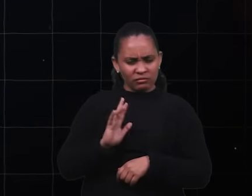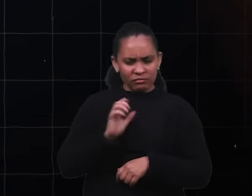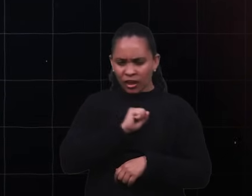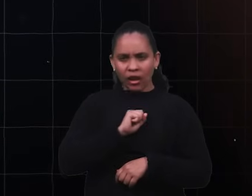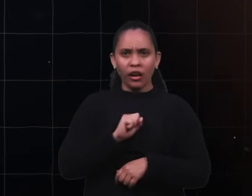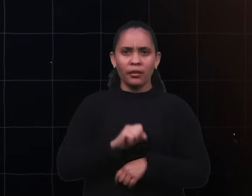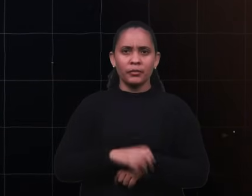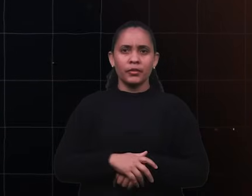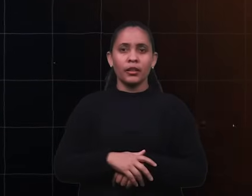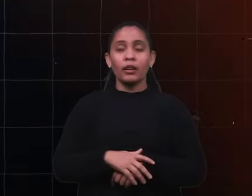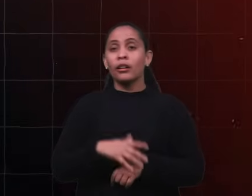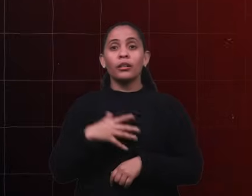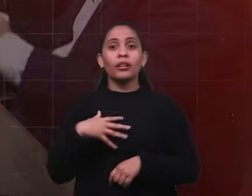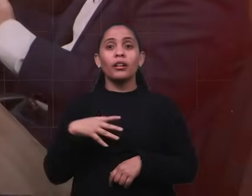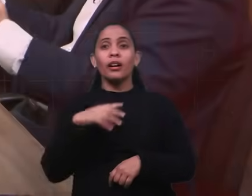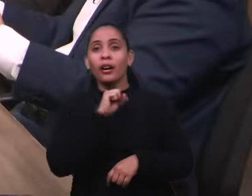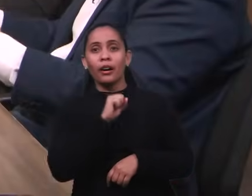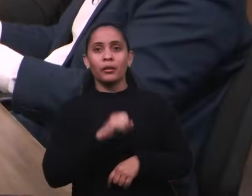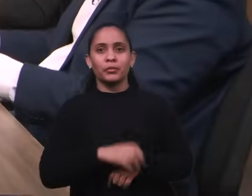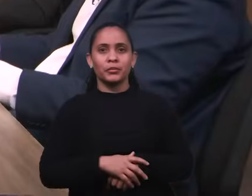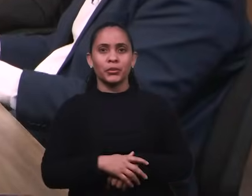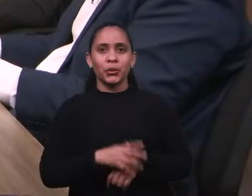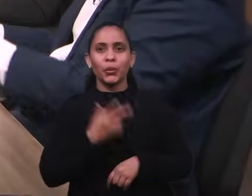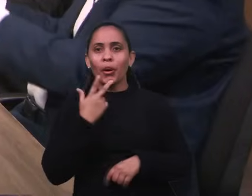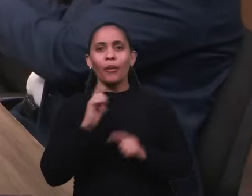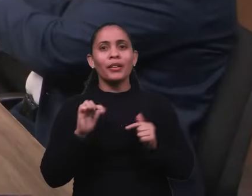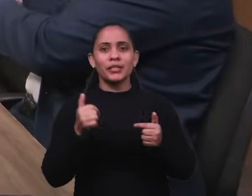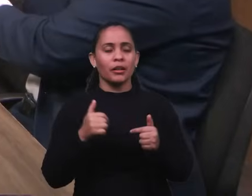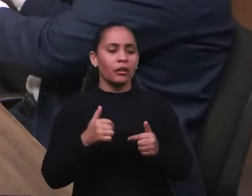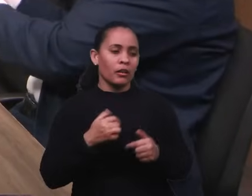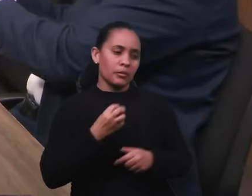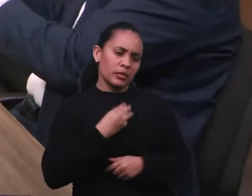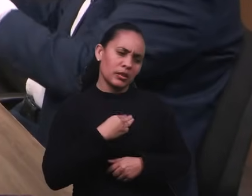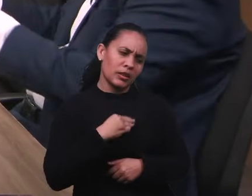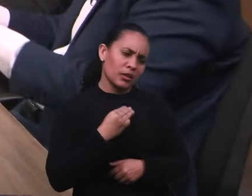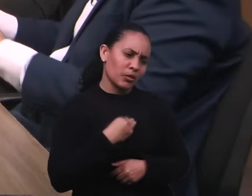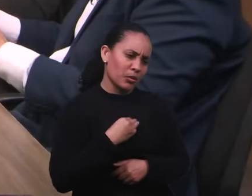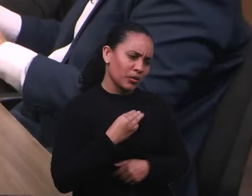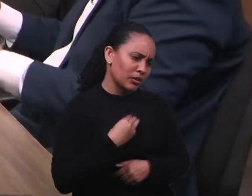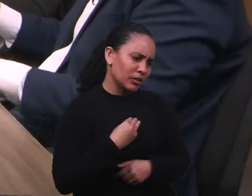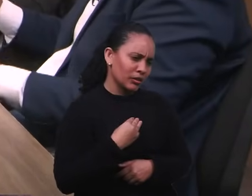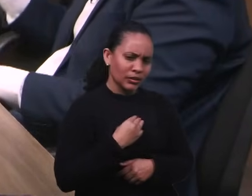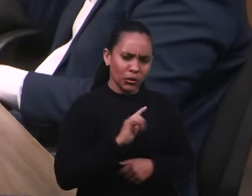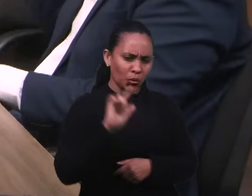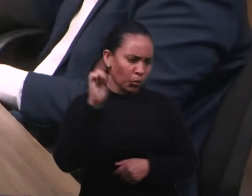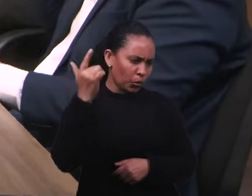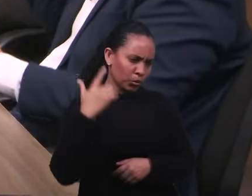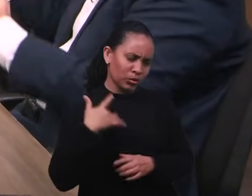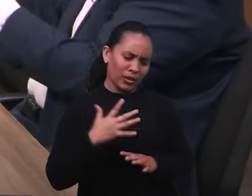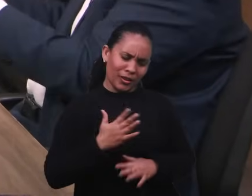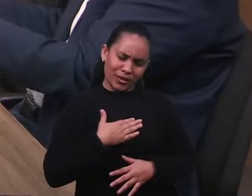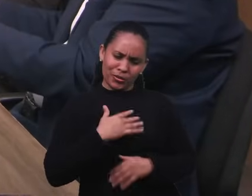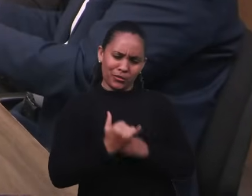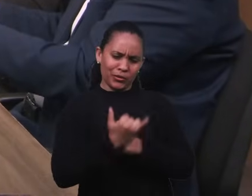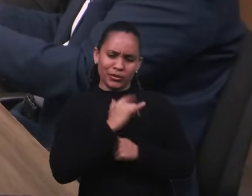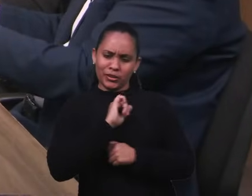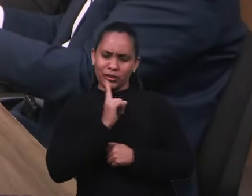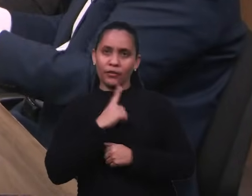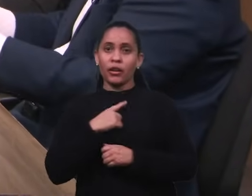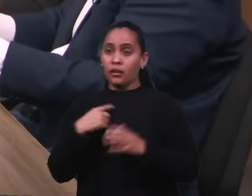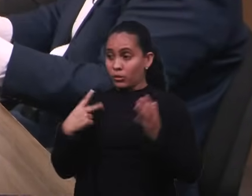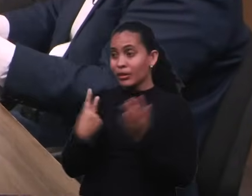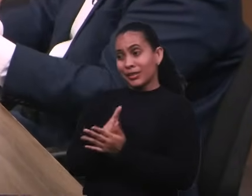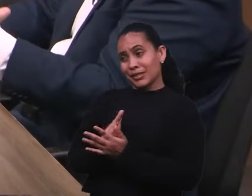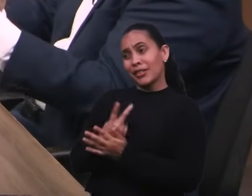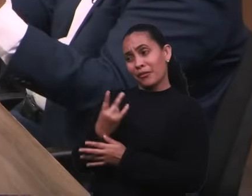que ele deveria fazer logo? Senhor, tem misericórdia. Outro vai trair, não que não seja eu. Que tem que acontecer, vai acontecer